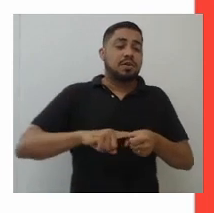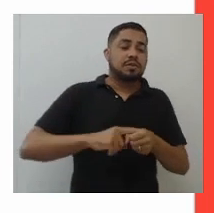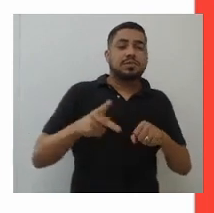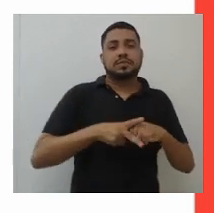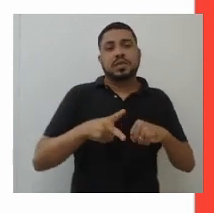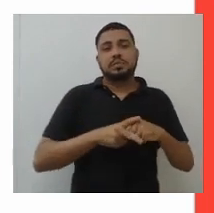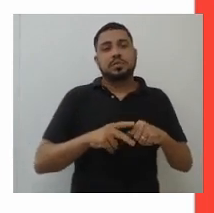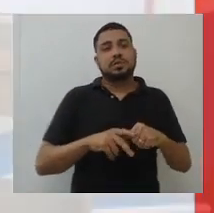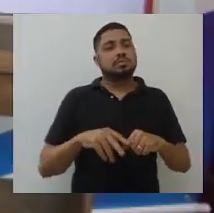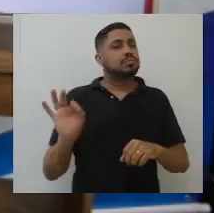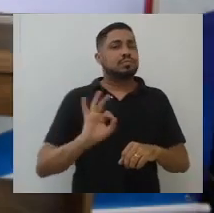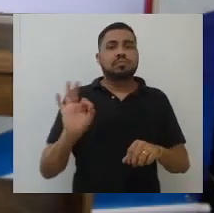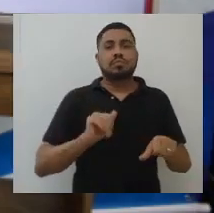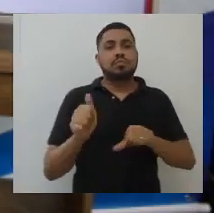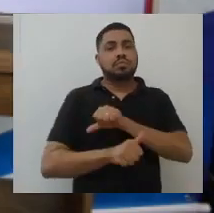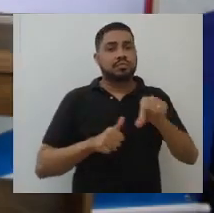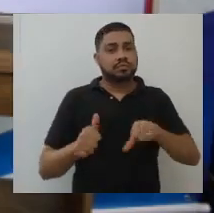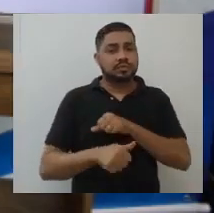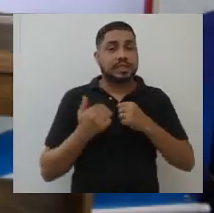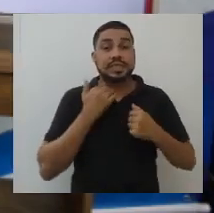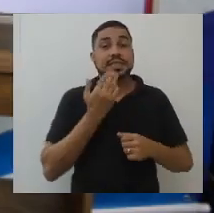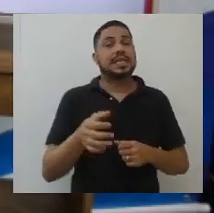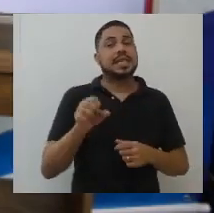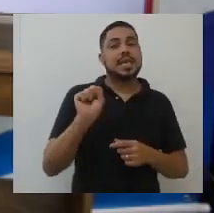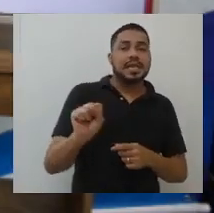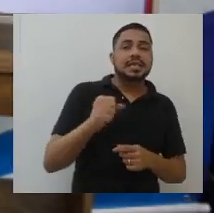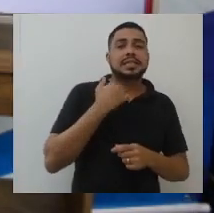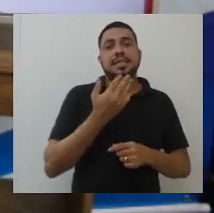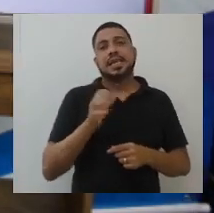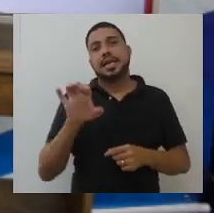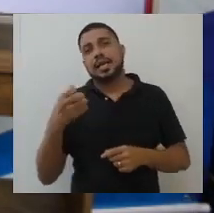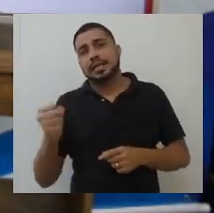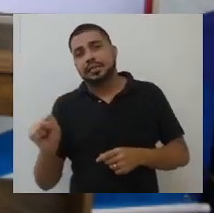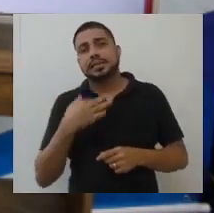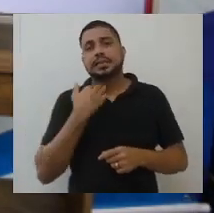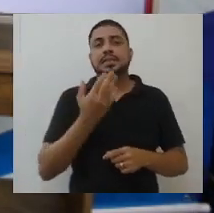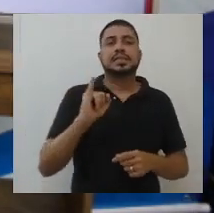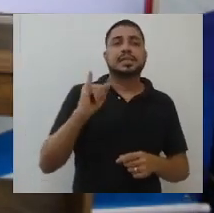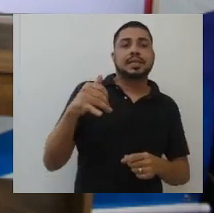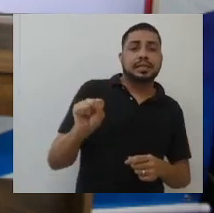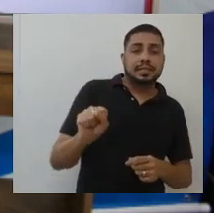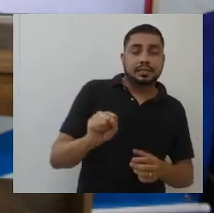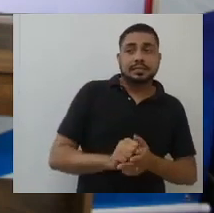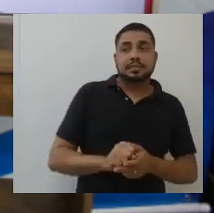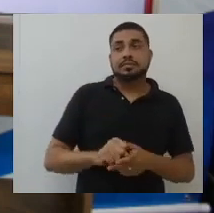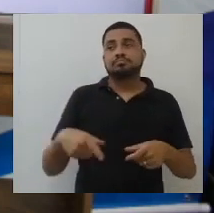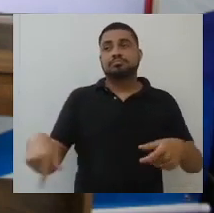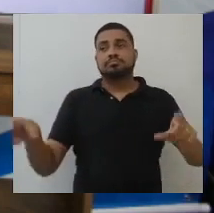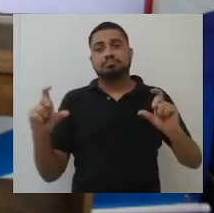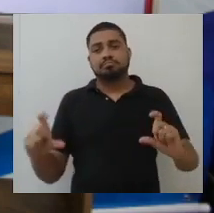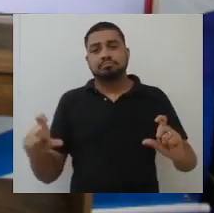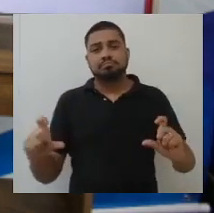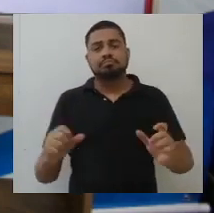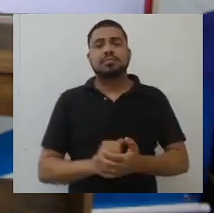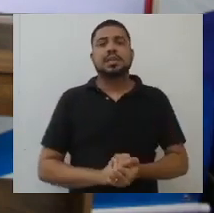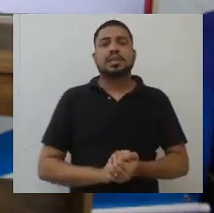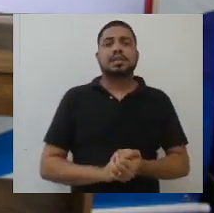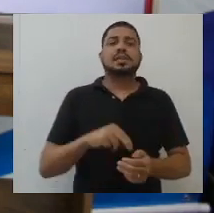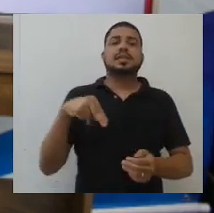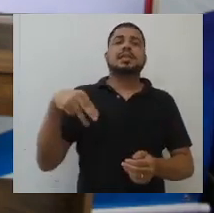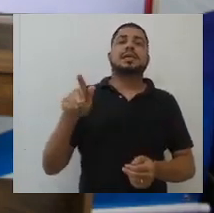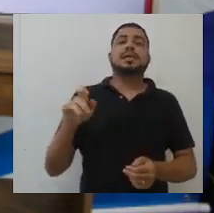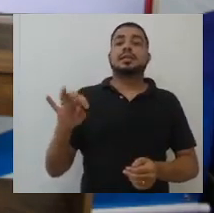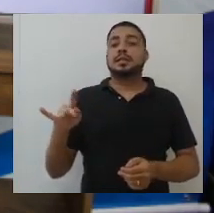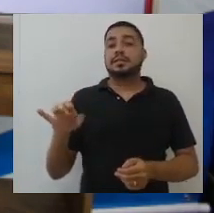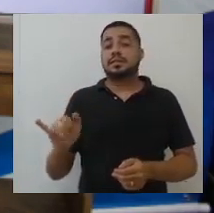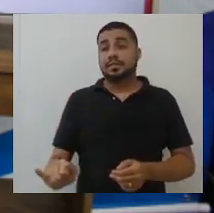nenhuma alteração, sem S. Tá? Sem S, sem ES, sem IES. Próximo tópico, negative. Para